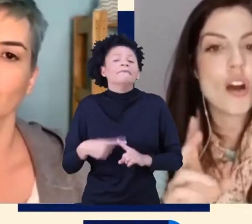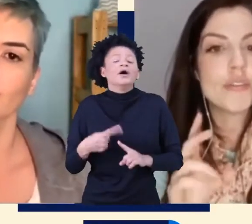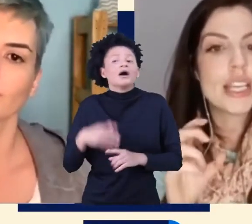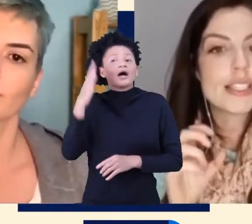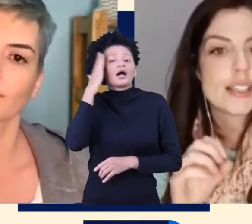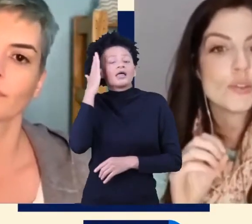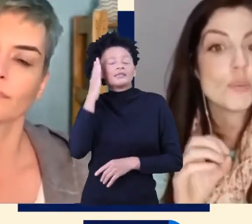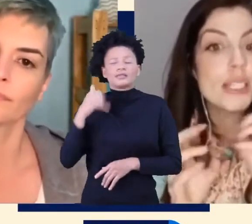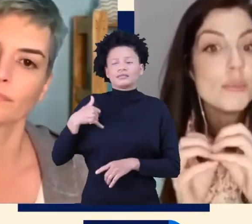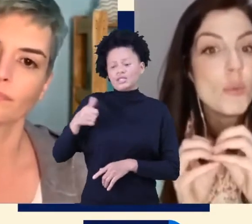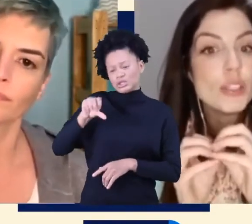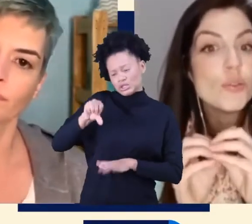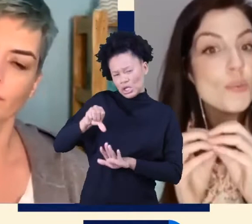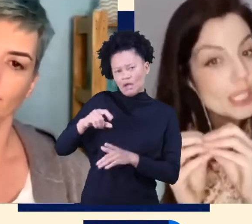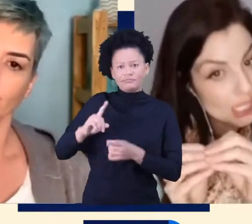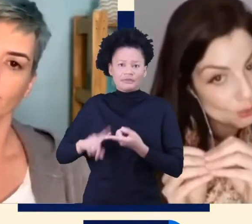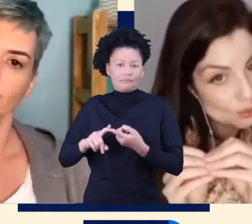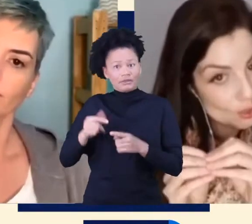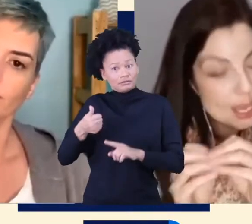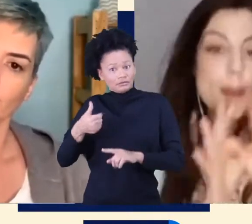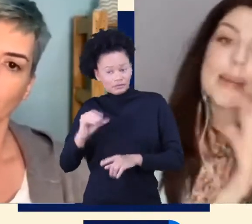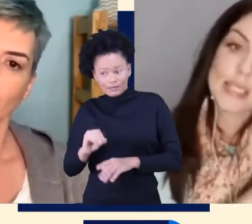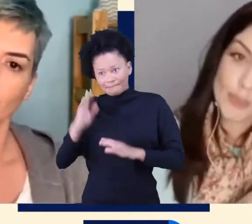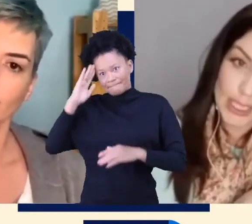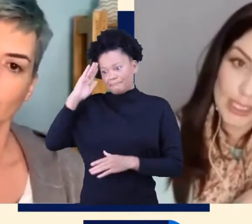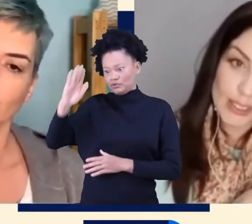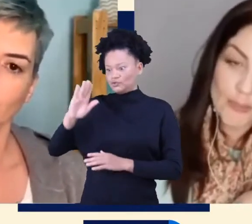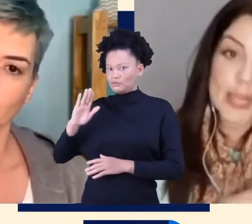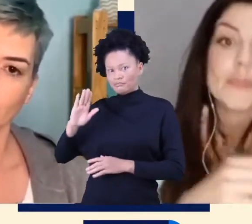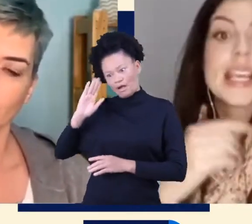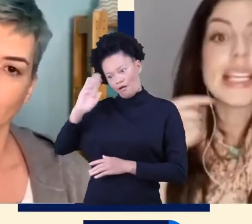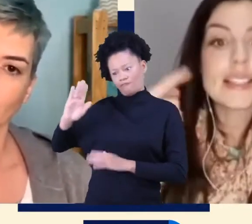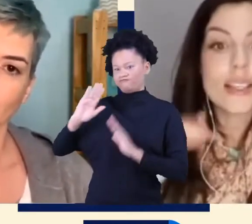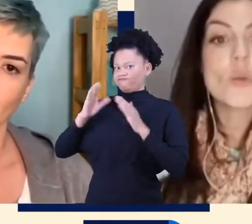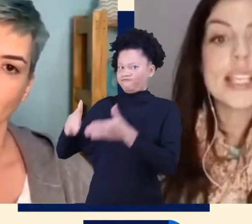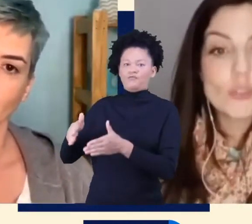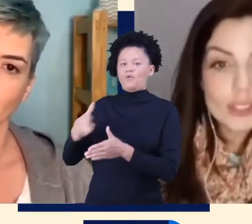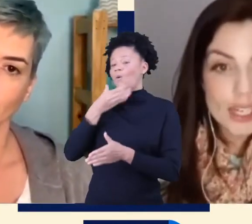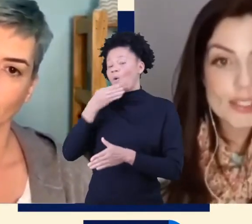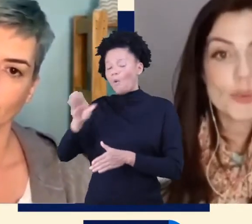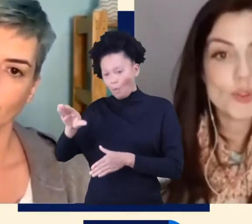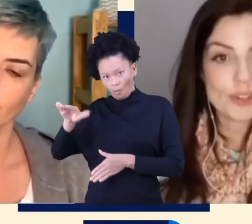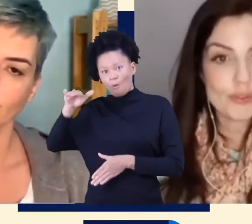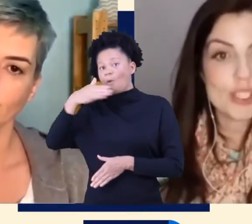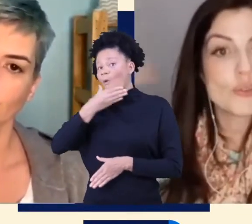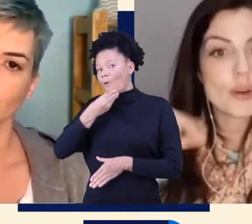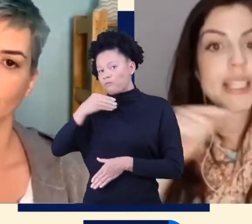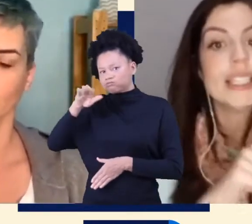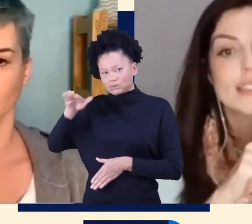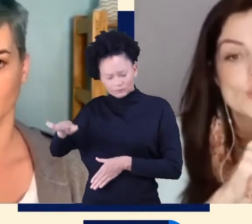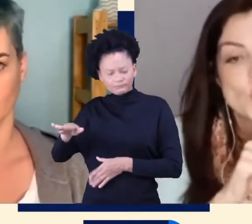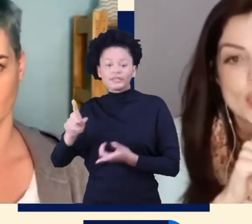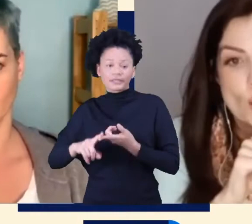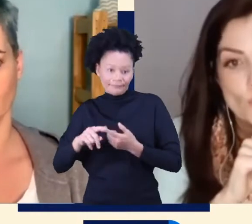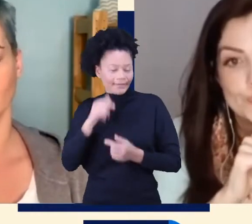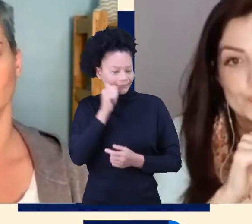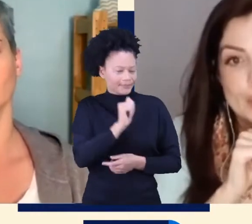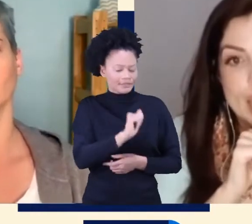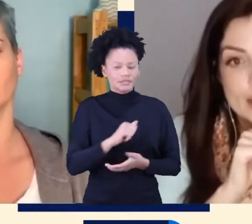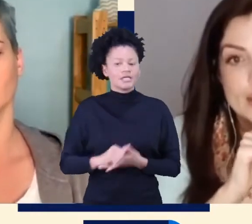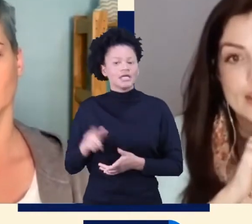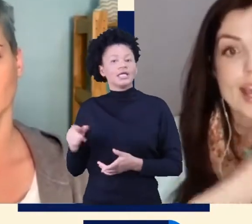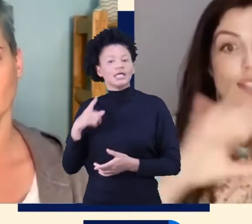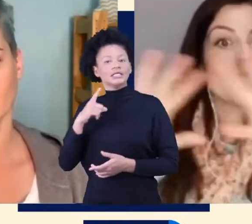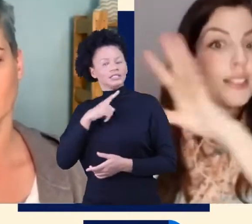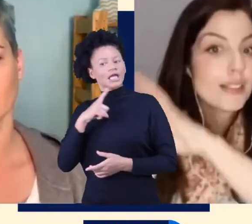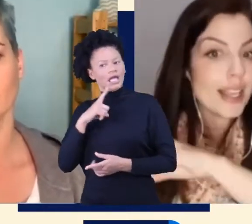de 9, 10 anos, principalmente os meninos, mas as meninas também, estão indo atrás da pornografia de forma intencional,